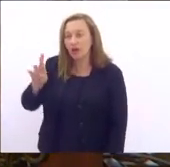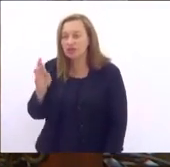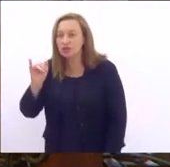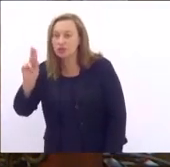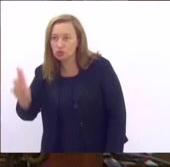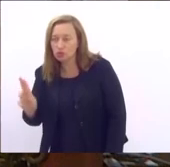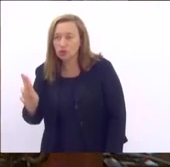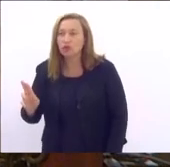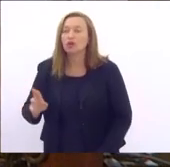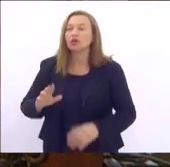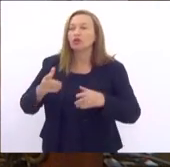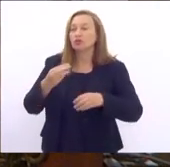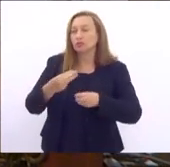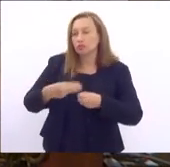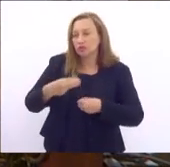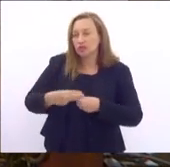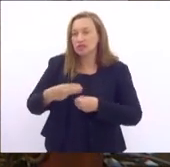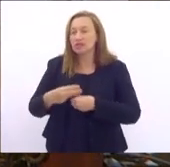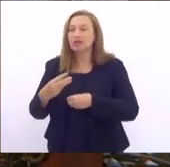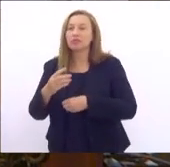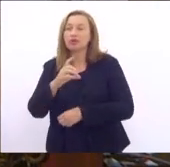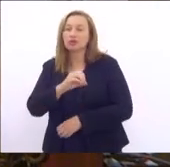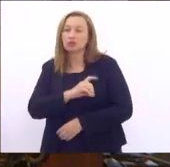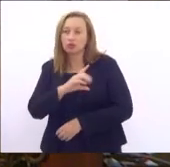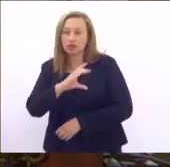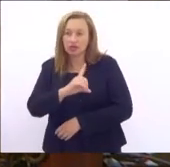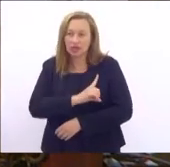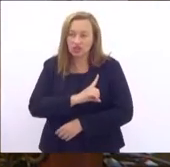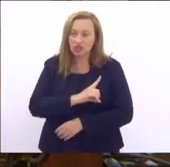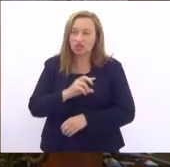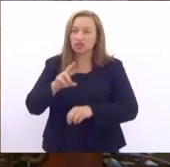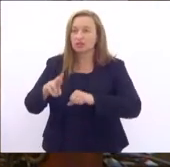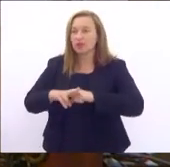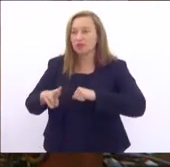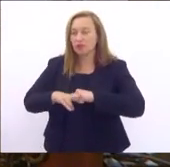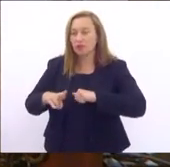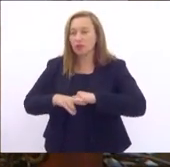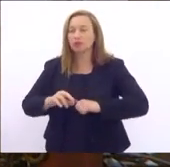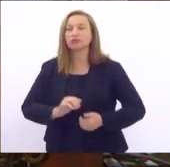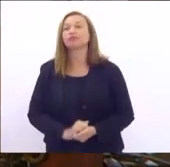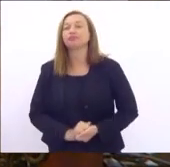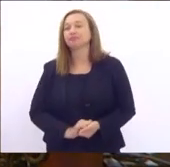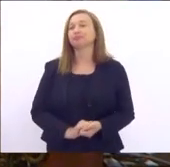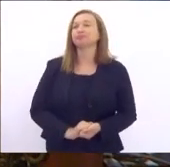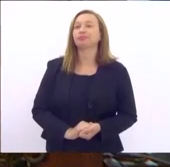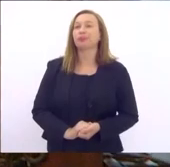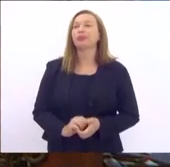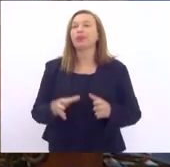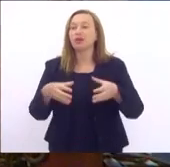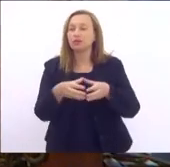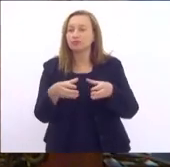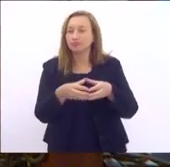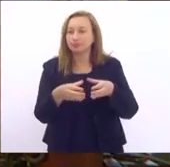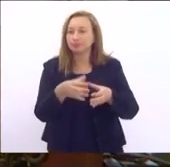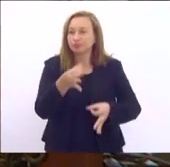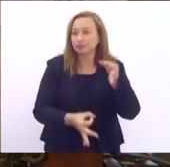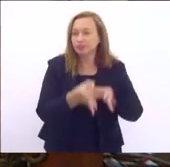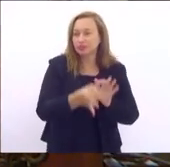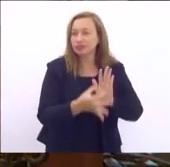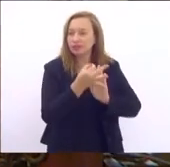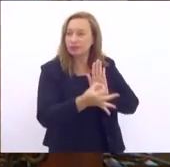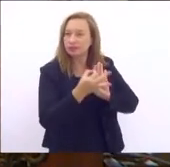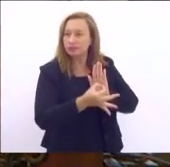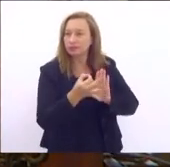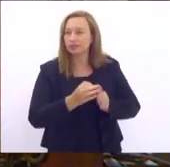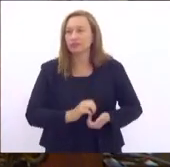Iguaçu e Belfor Roxo, na forma que menciona, pendendo de pareceres das comissões de Constituição e Justiça, Defesa do Meio